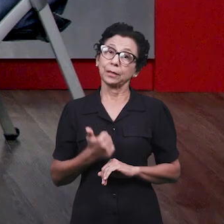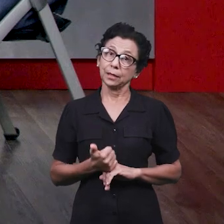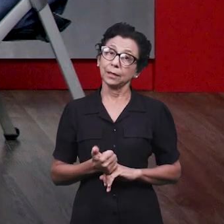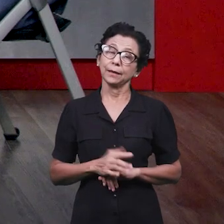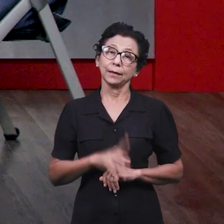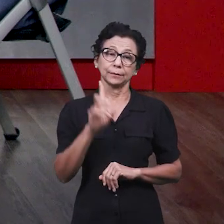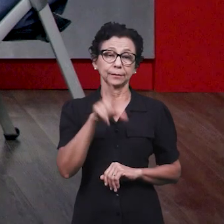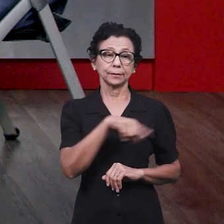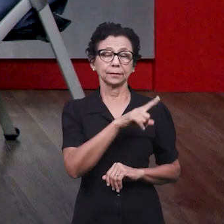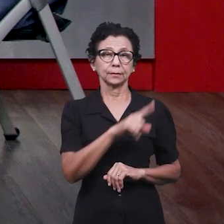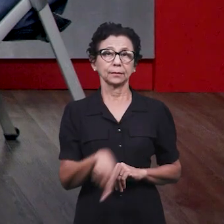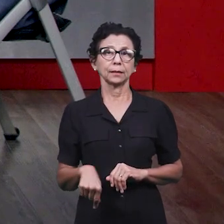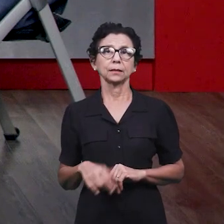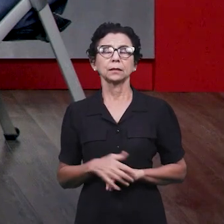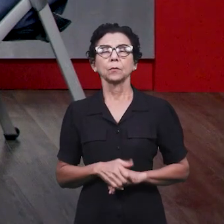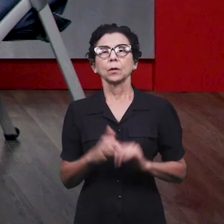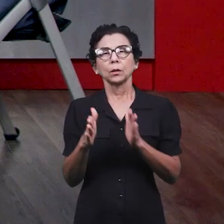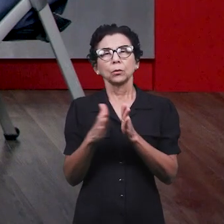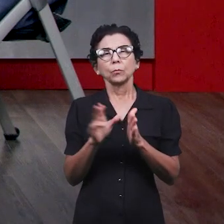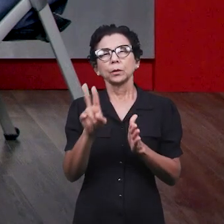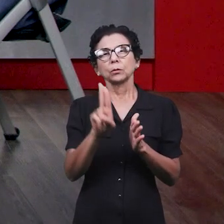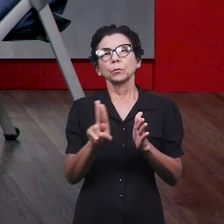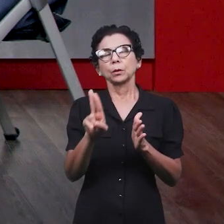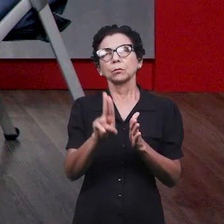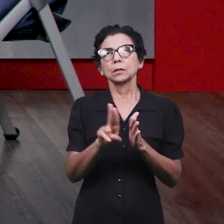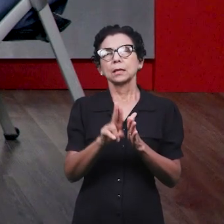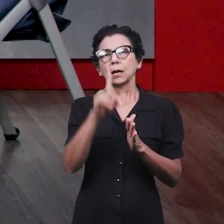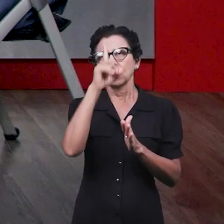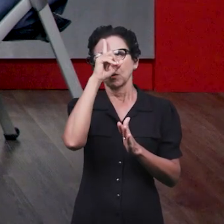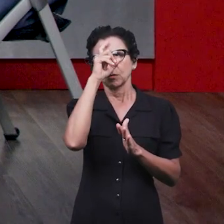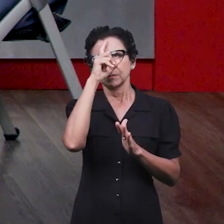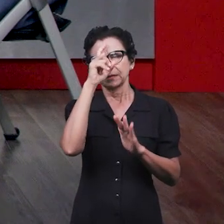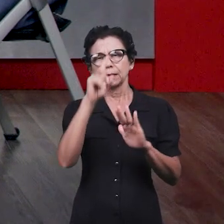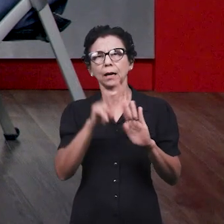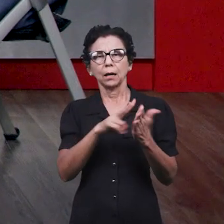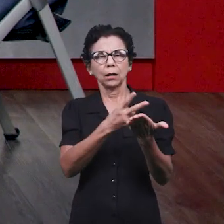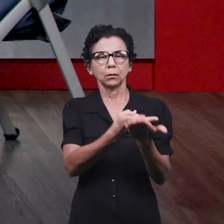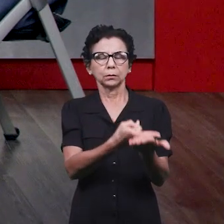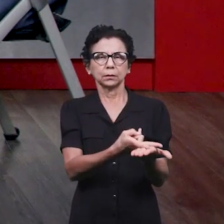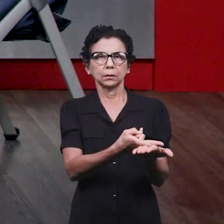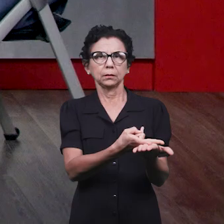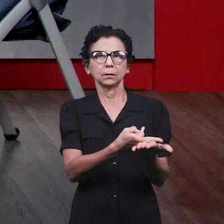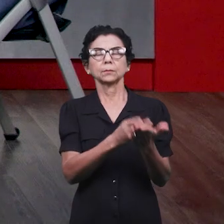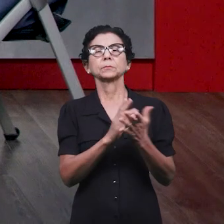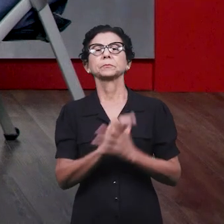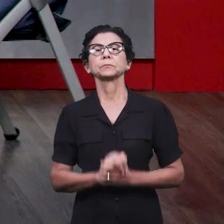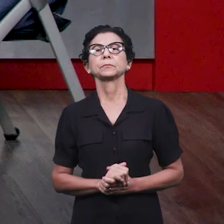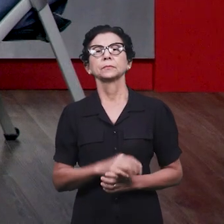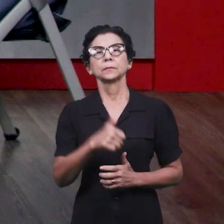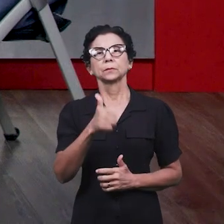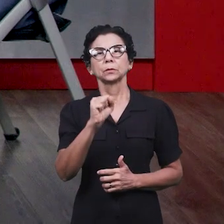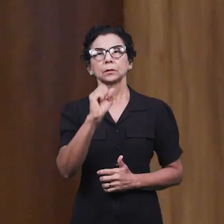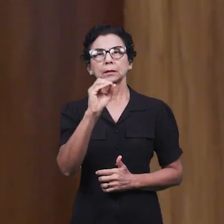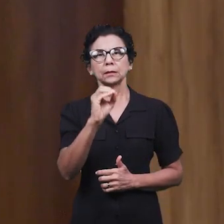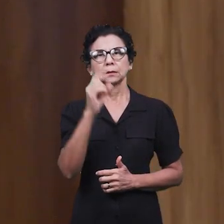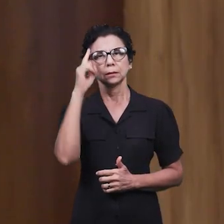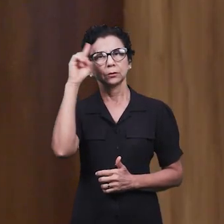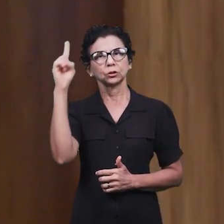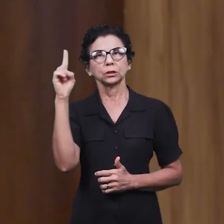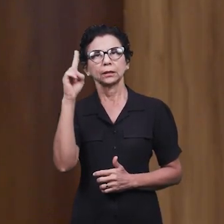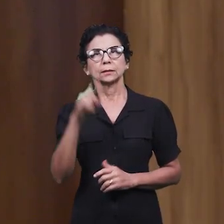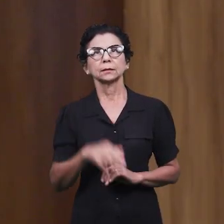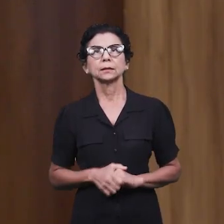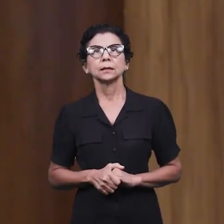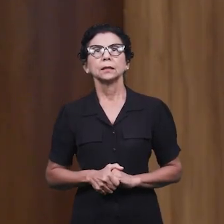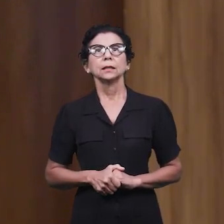da carência para internação, para outros exames, que é de 180 dias, né? Até 180 dias. E a pessoa, ela